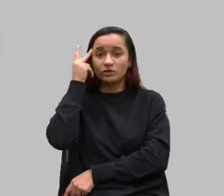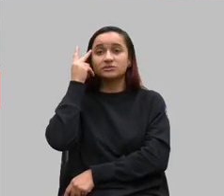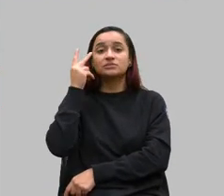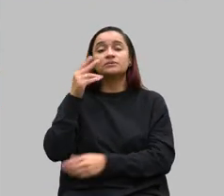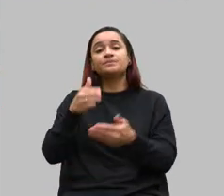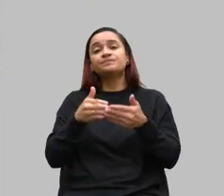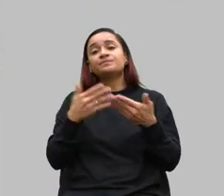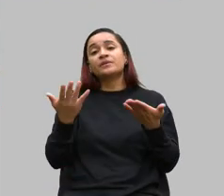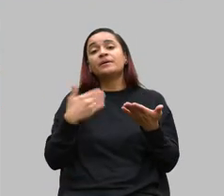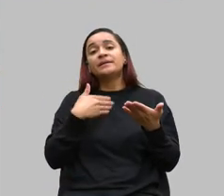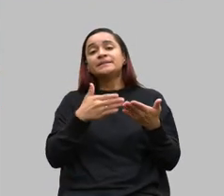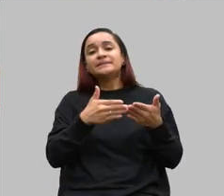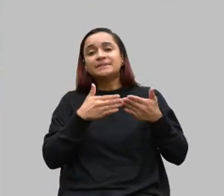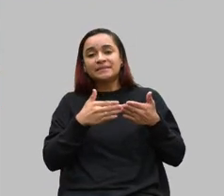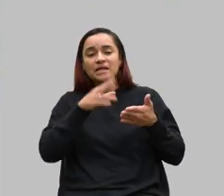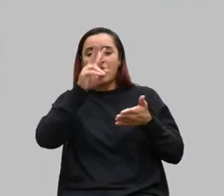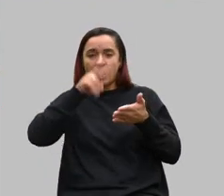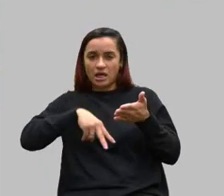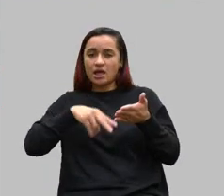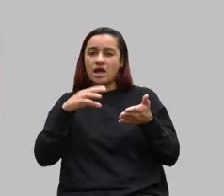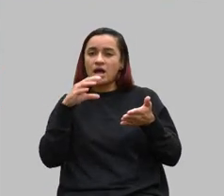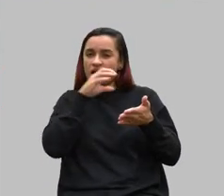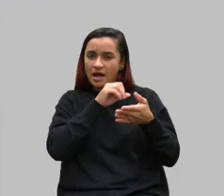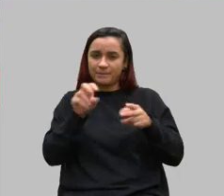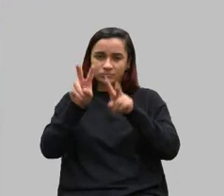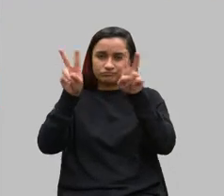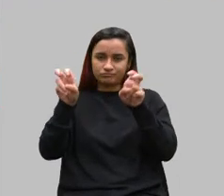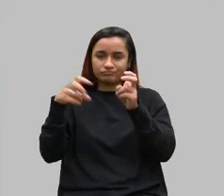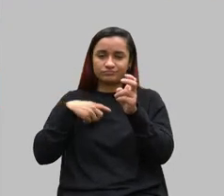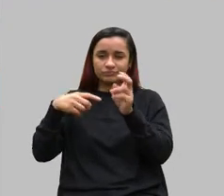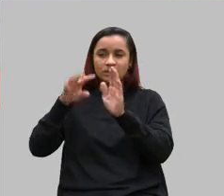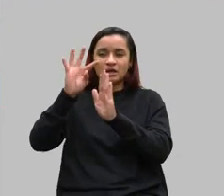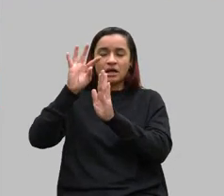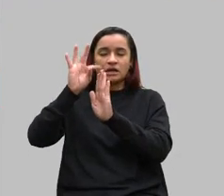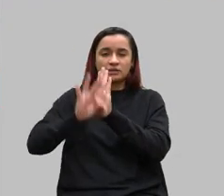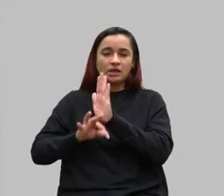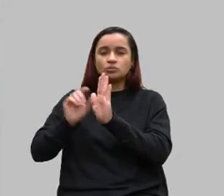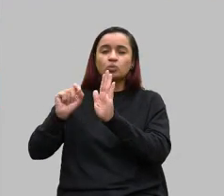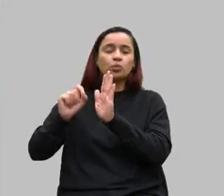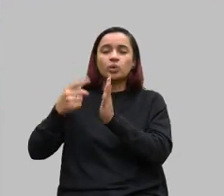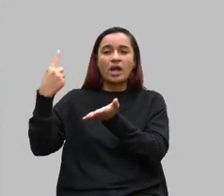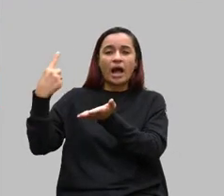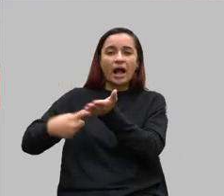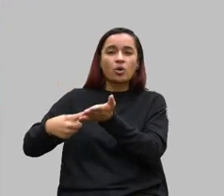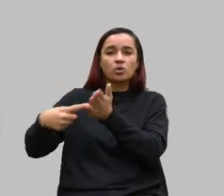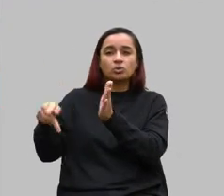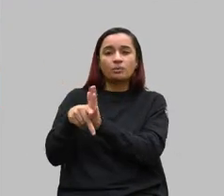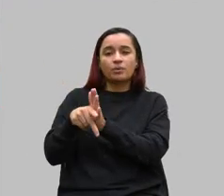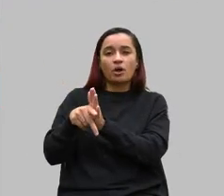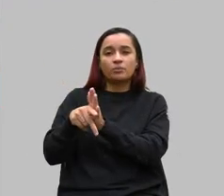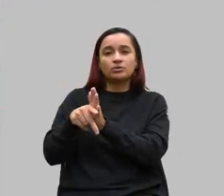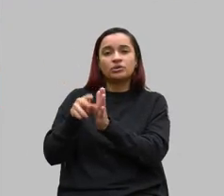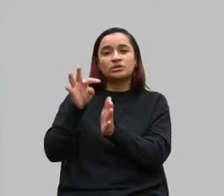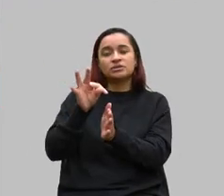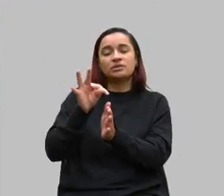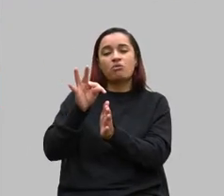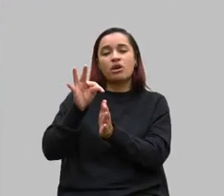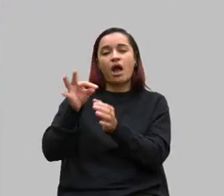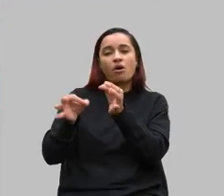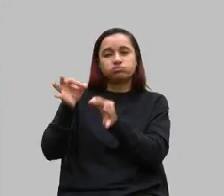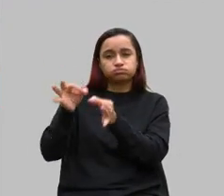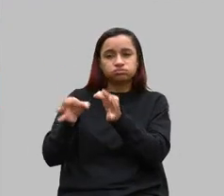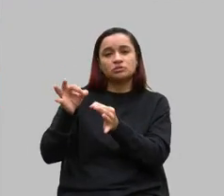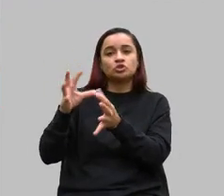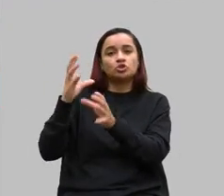ler rapidamente para vocês uma parte do acordo do Tribunal de Contas da união de setembro de 96